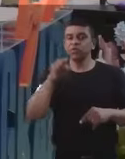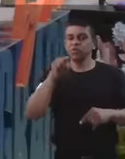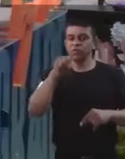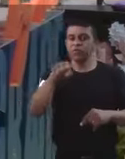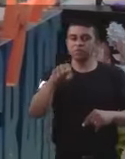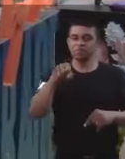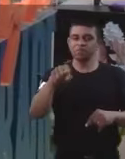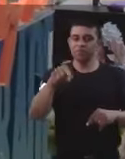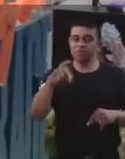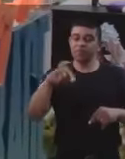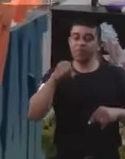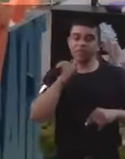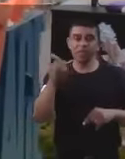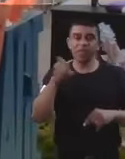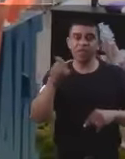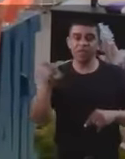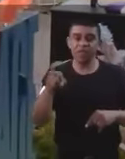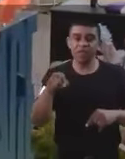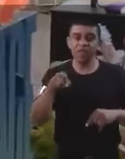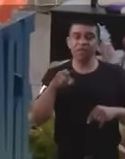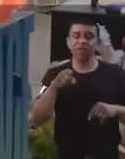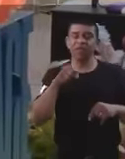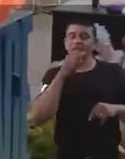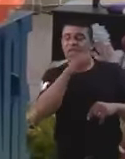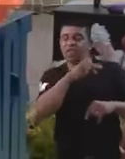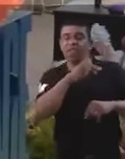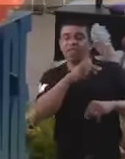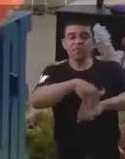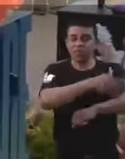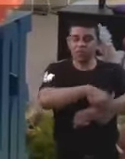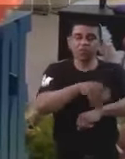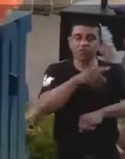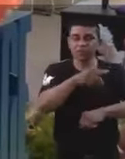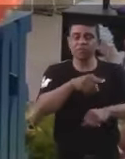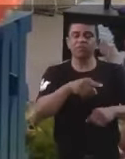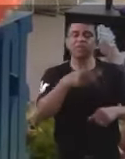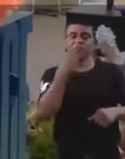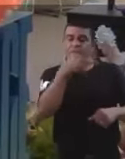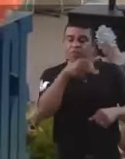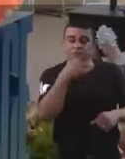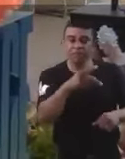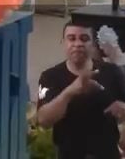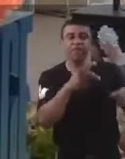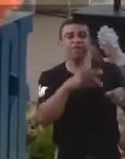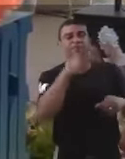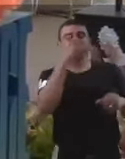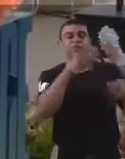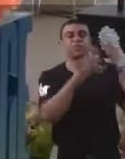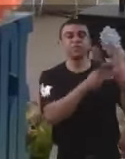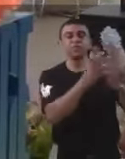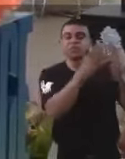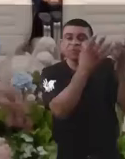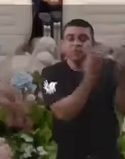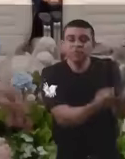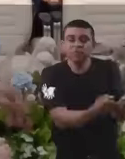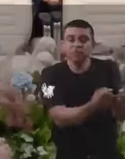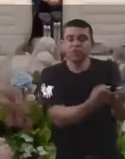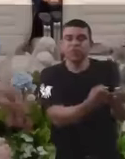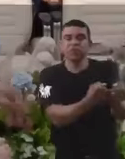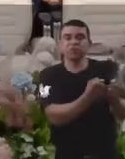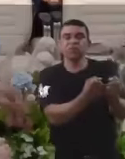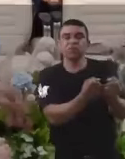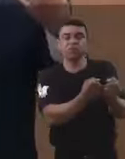Senhor para que essa pessoa seja discipulada, desça as águas, conheça